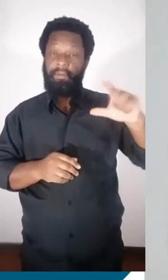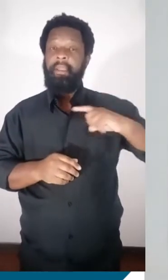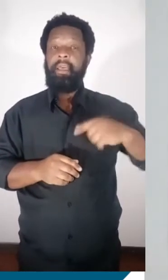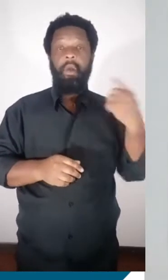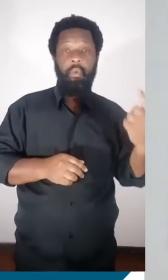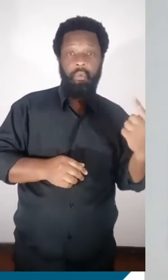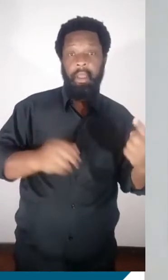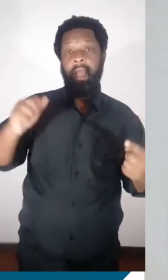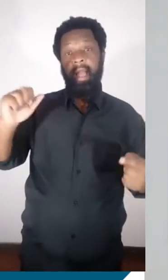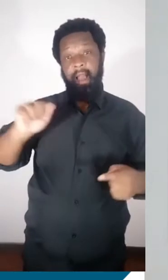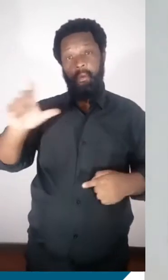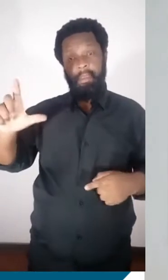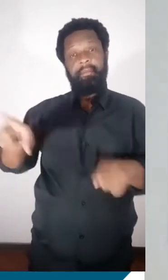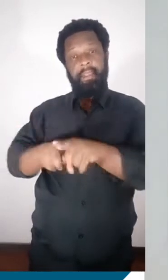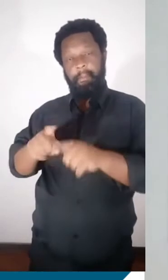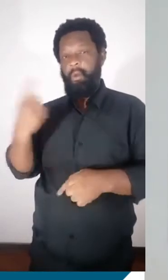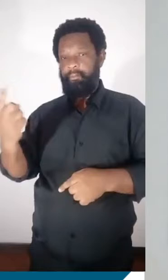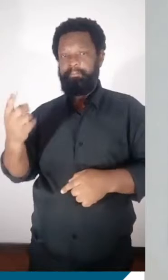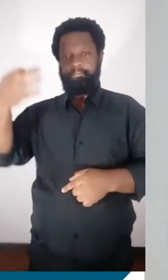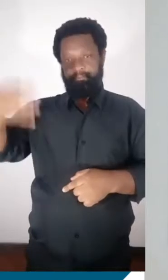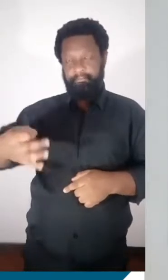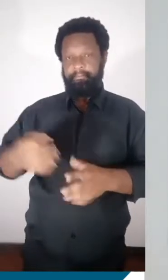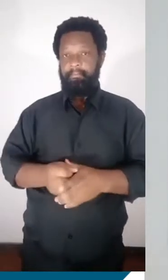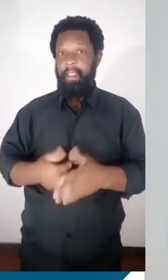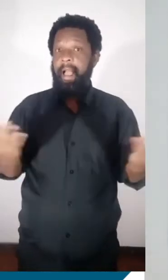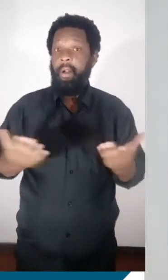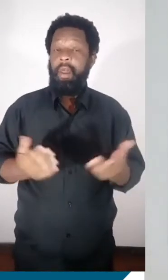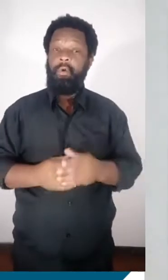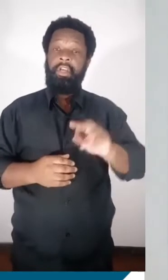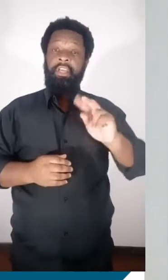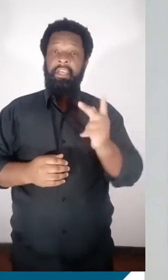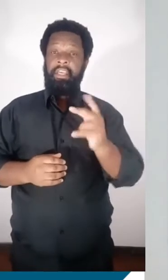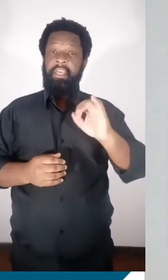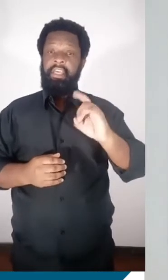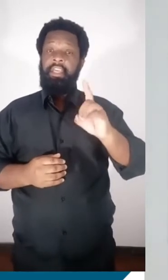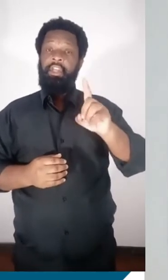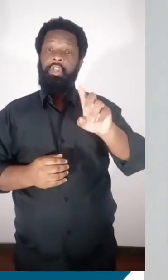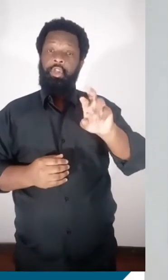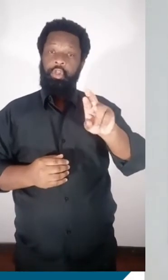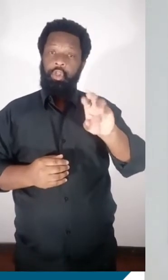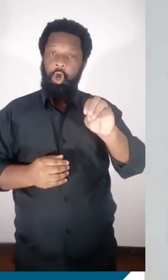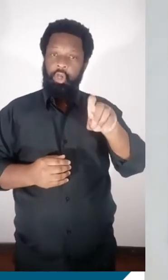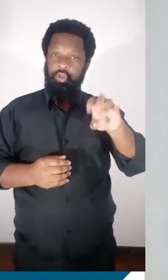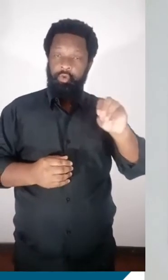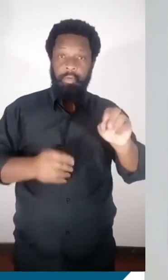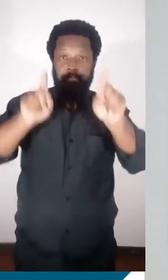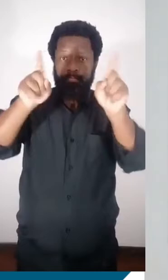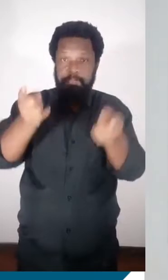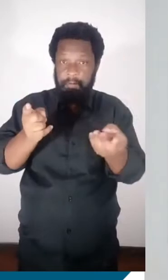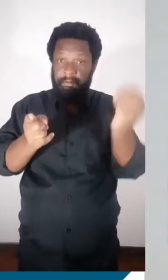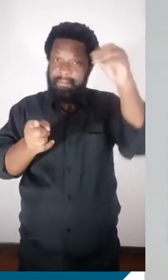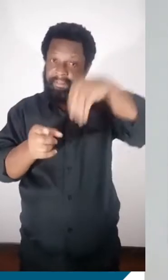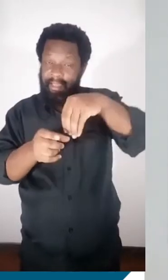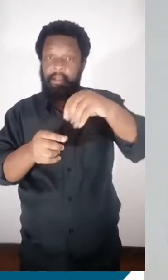tem 1, alumínio aqui também tem 1, então tá certinho. Agora, o hidróxido, se vocês notarem, ele está dentro do